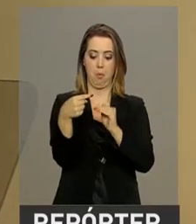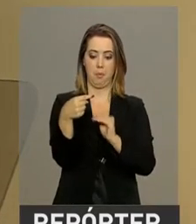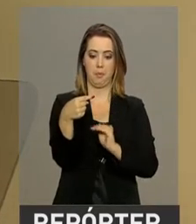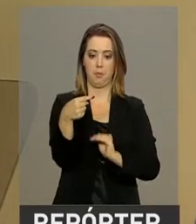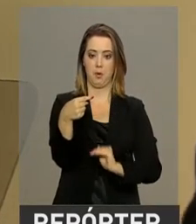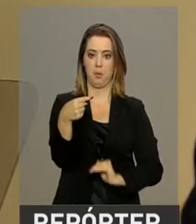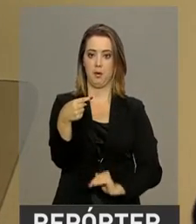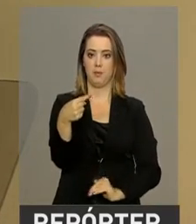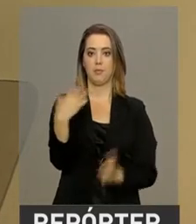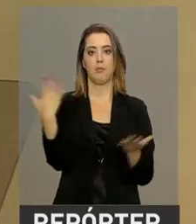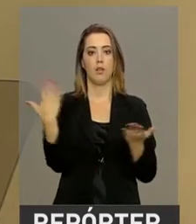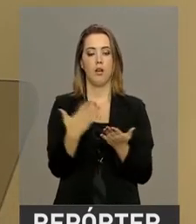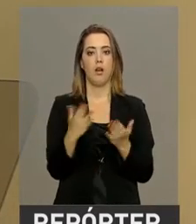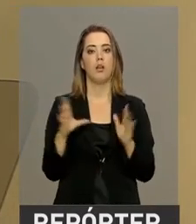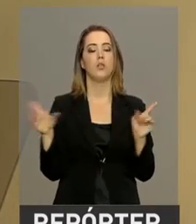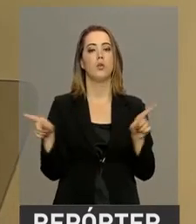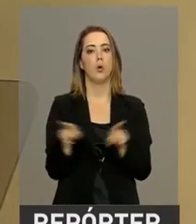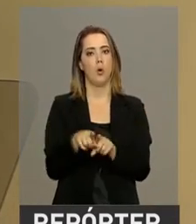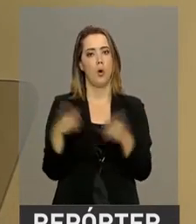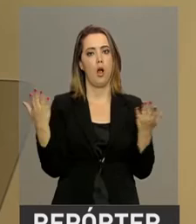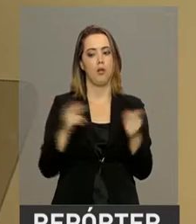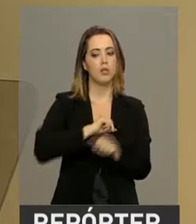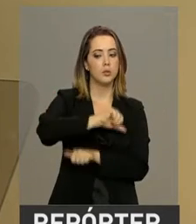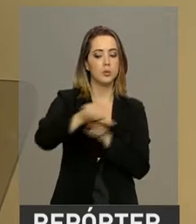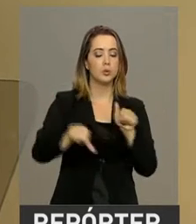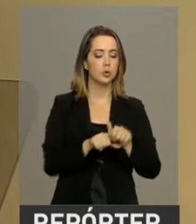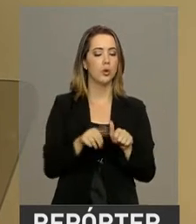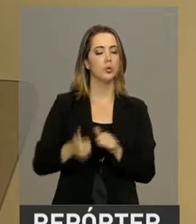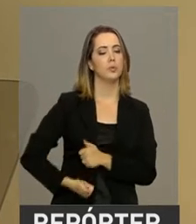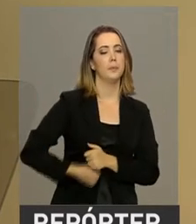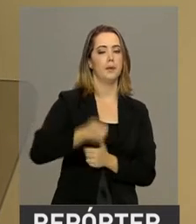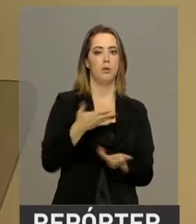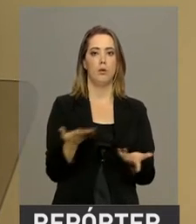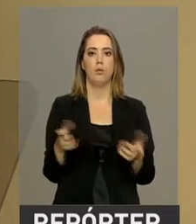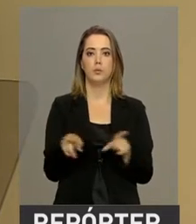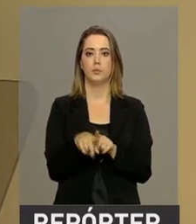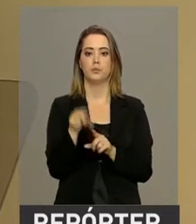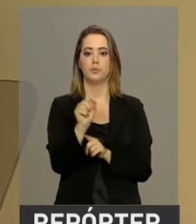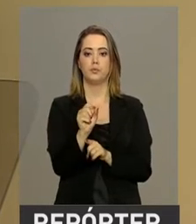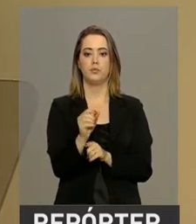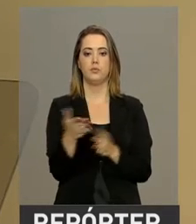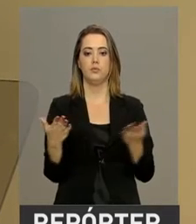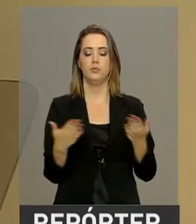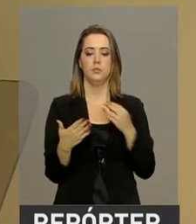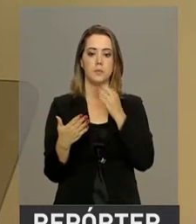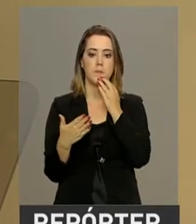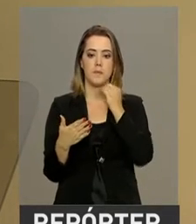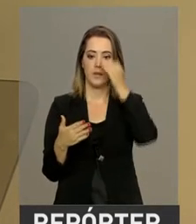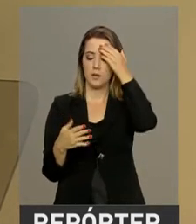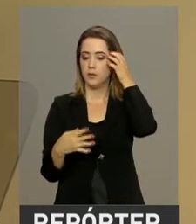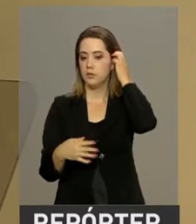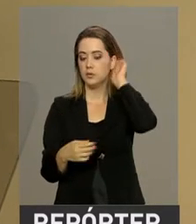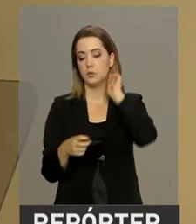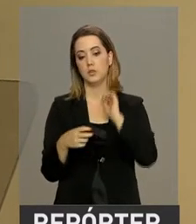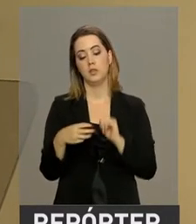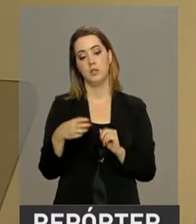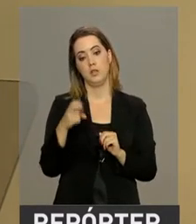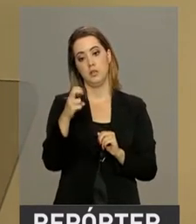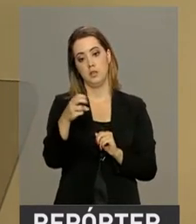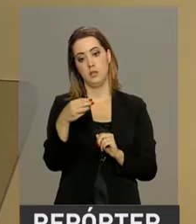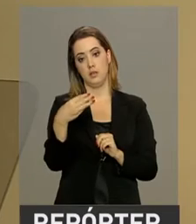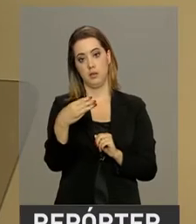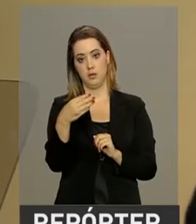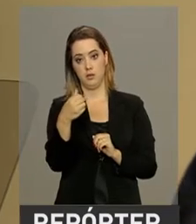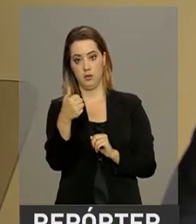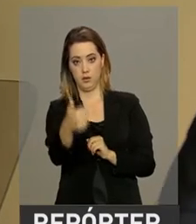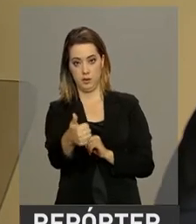grau de investimento agora baixou vou dizer aqui os senhores os senhores baixou para de 531 pontos já caiu